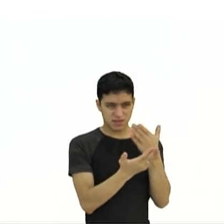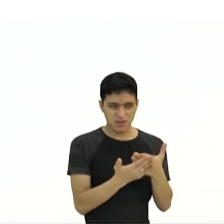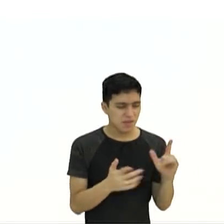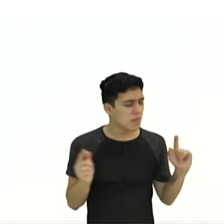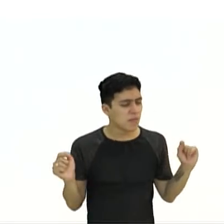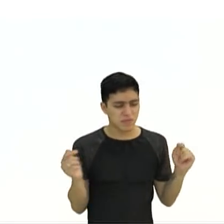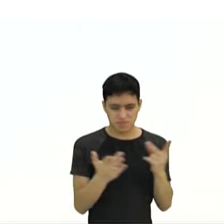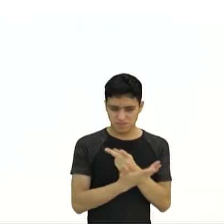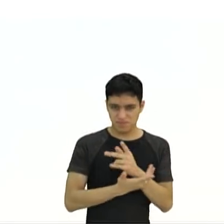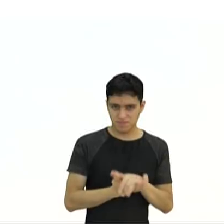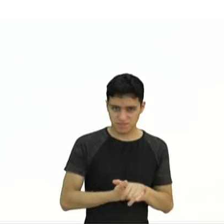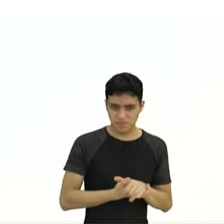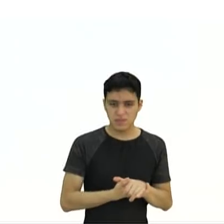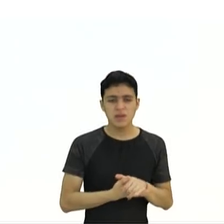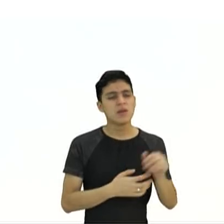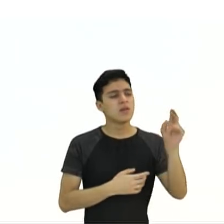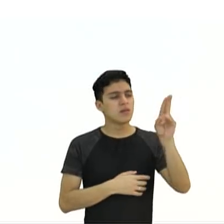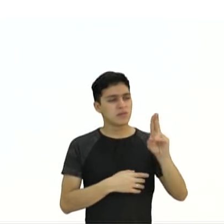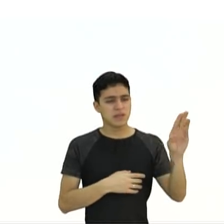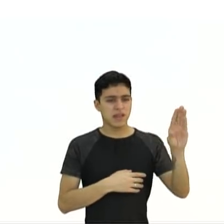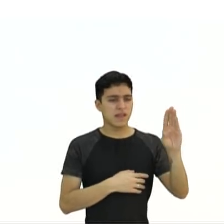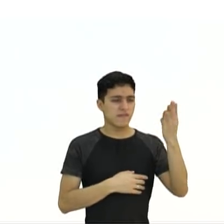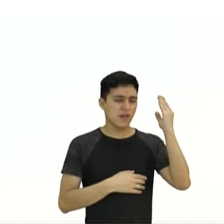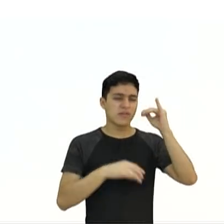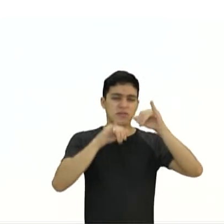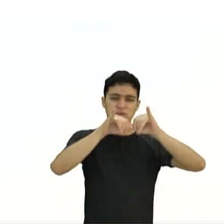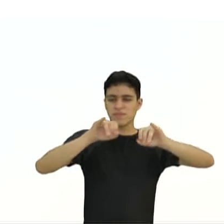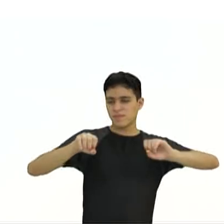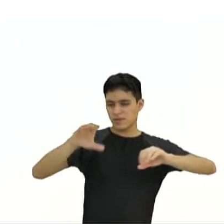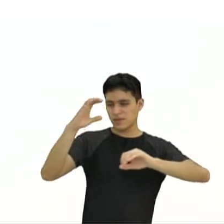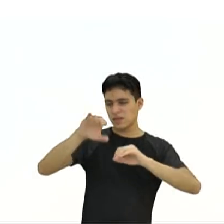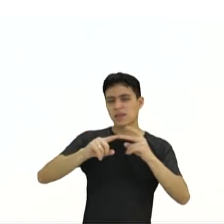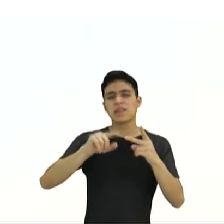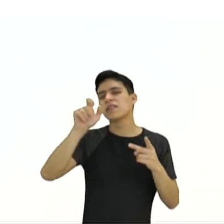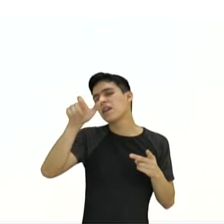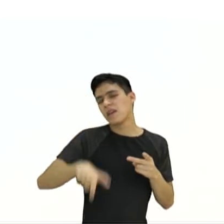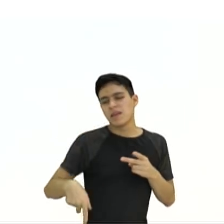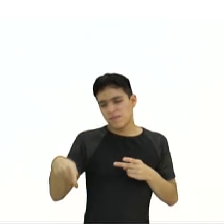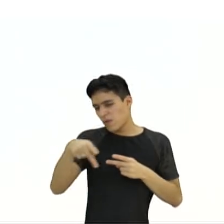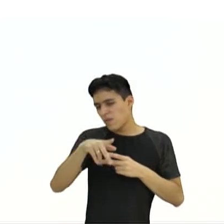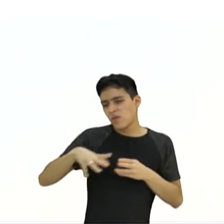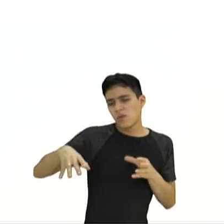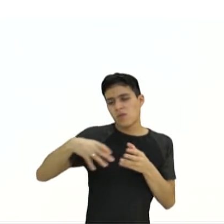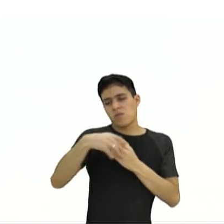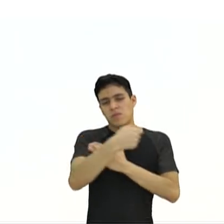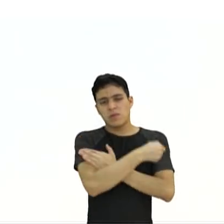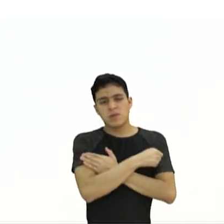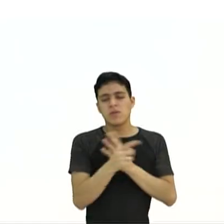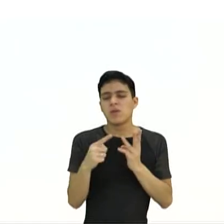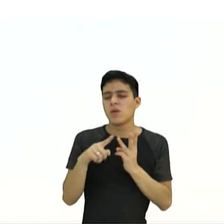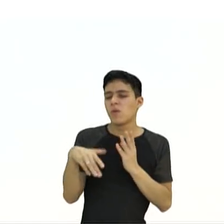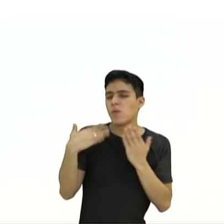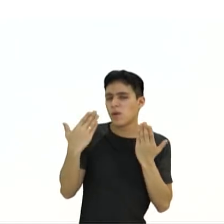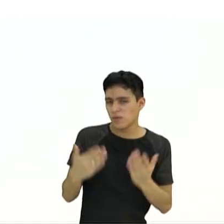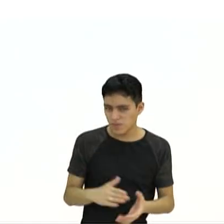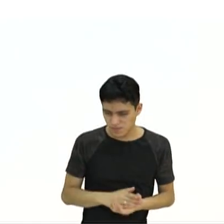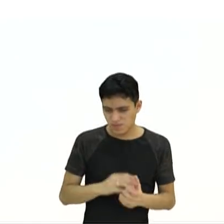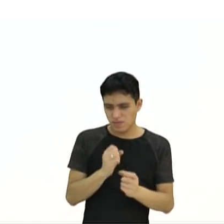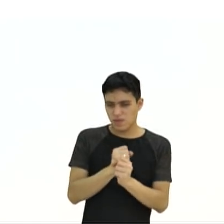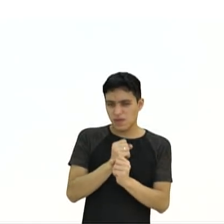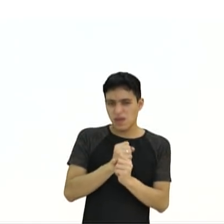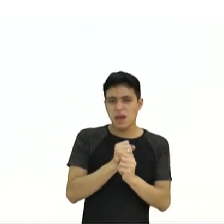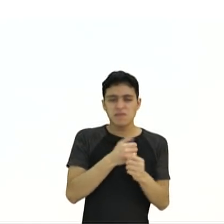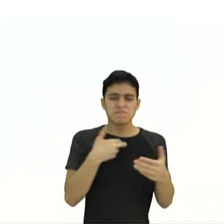que acontece? Usar fake news para ensinar ciência. Quem? Professor e estudantes. Quando? Ano letivo